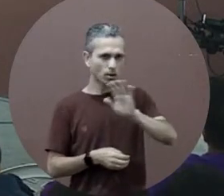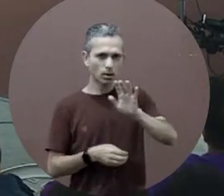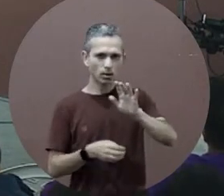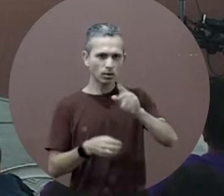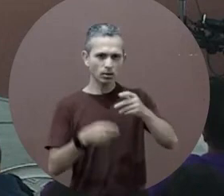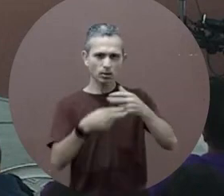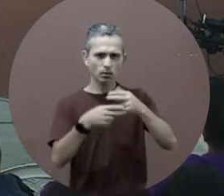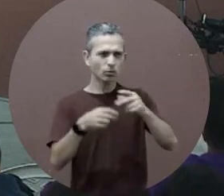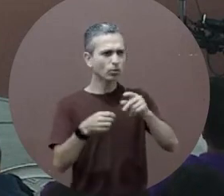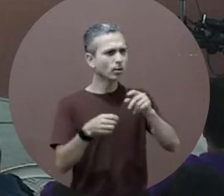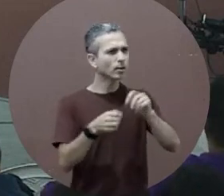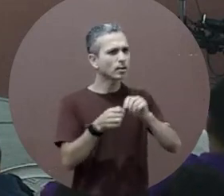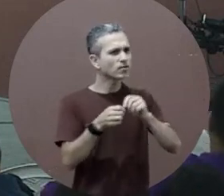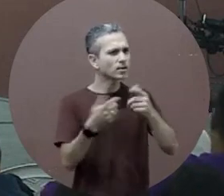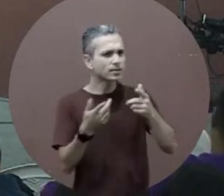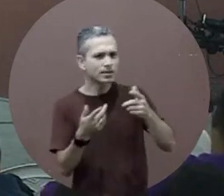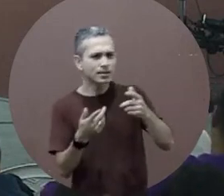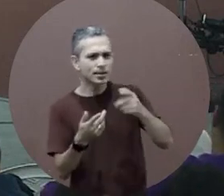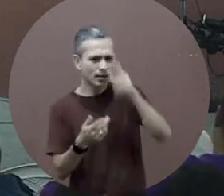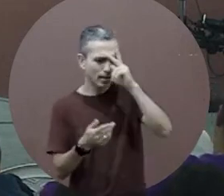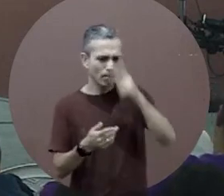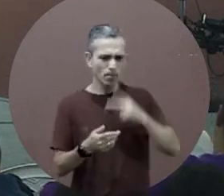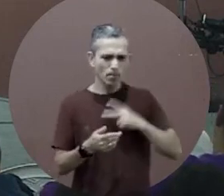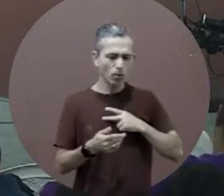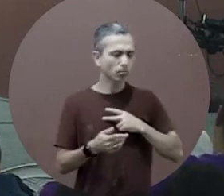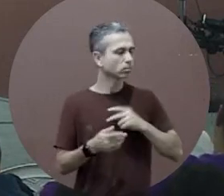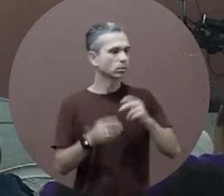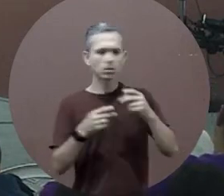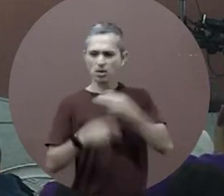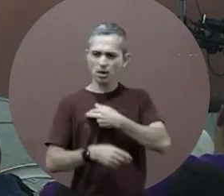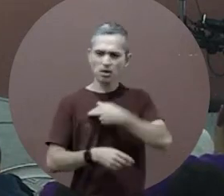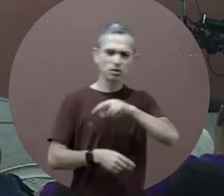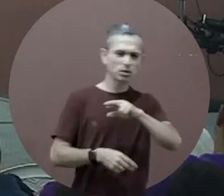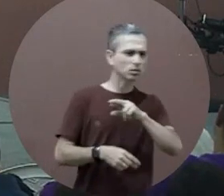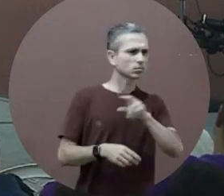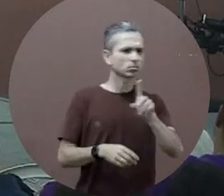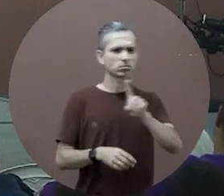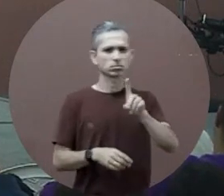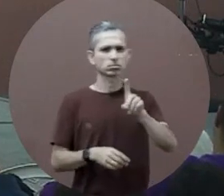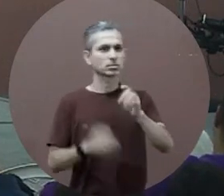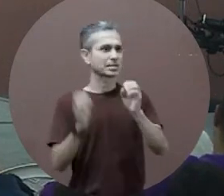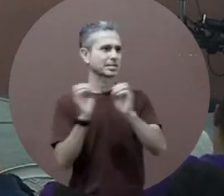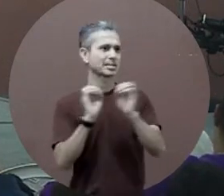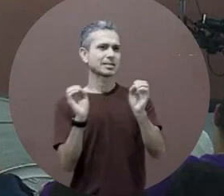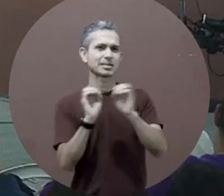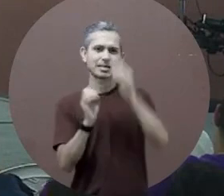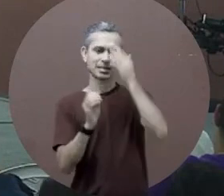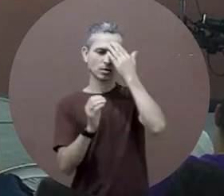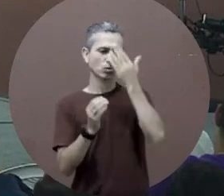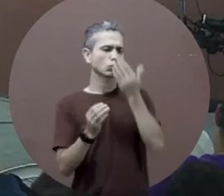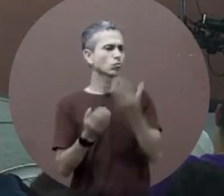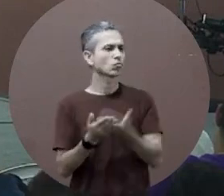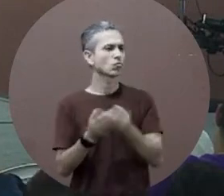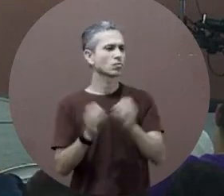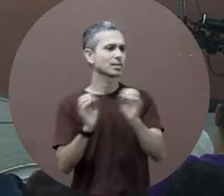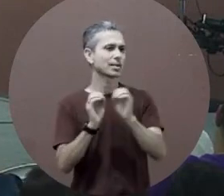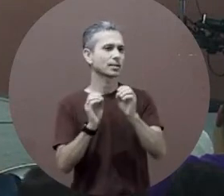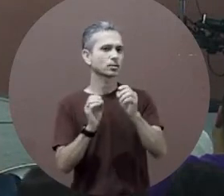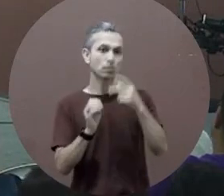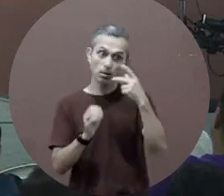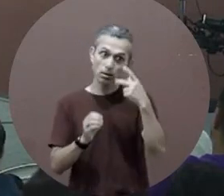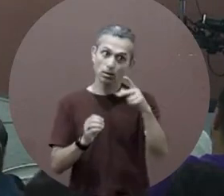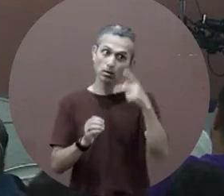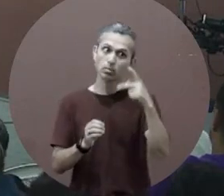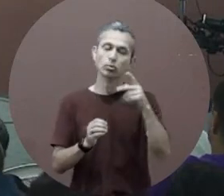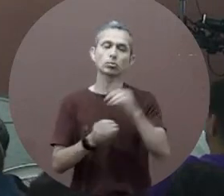sua religiosidade. Não confie em nada, absolutamente nada, que provenha de você.